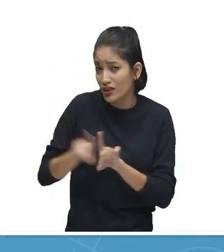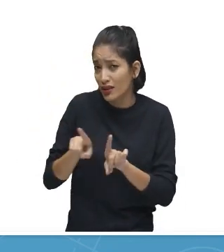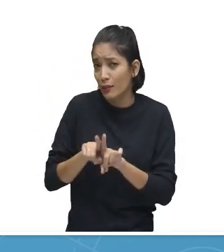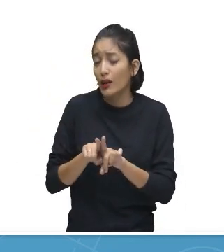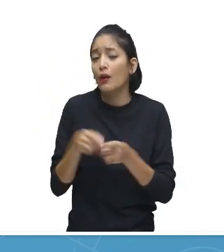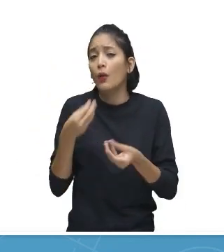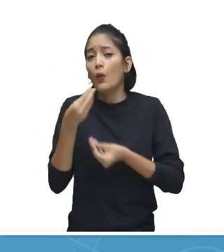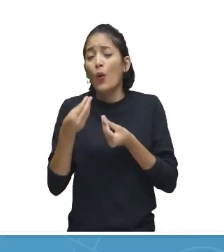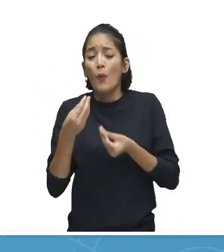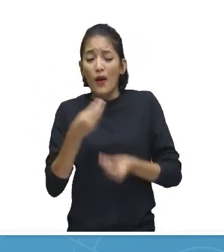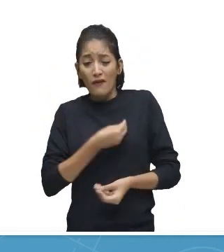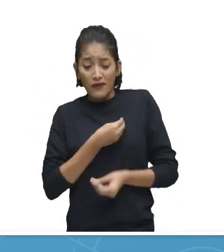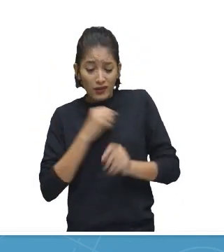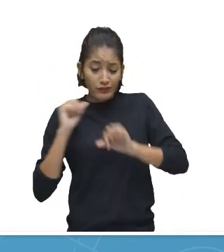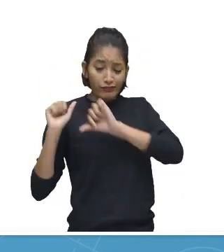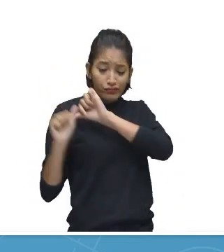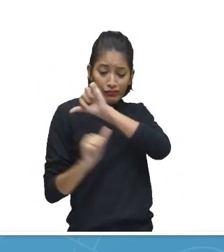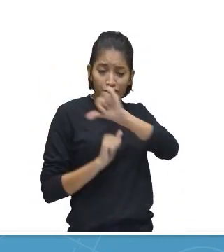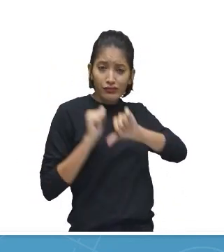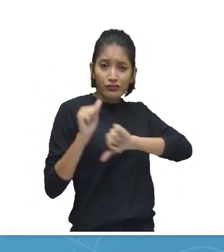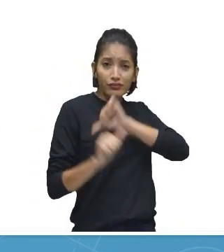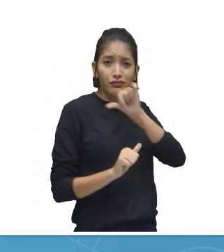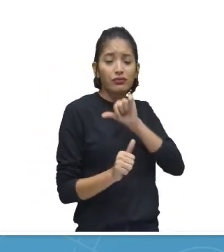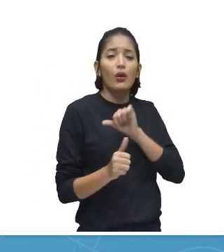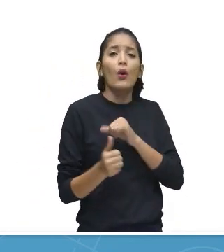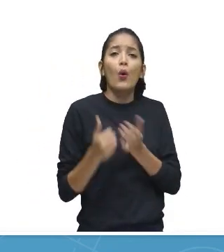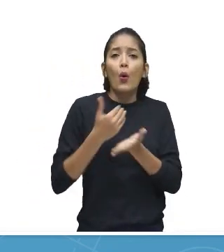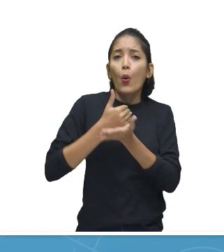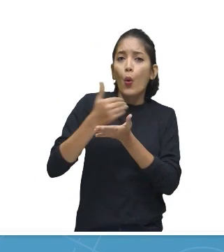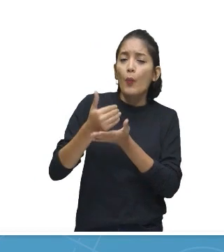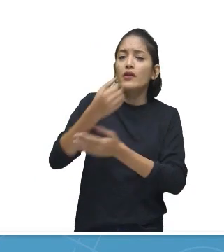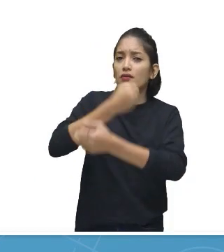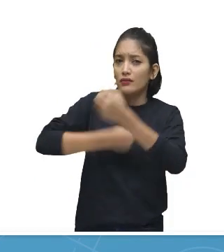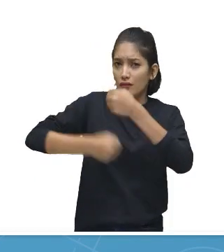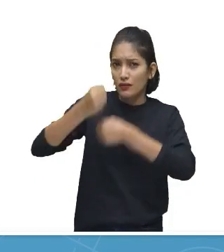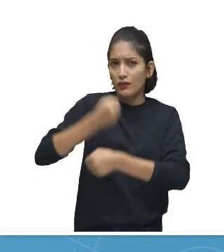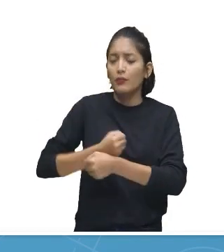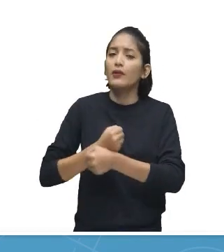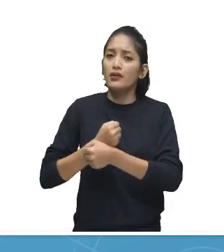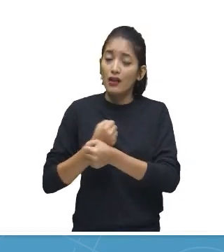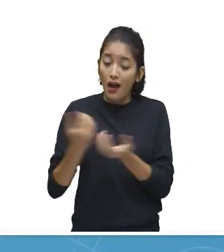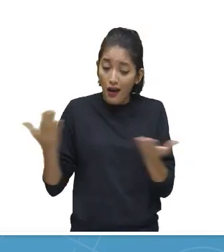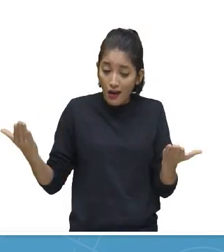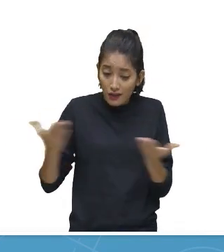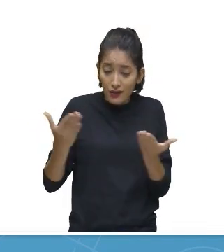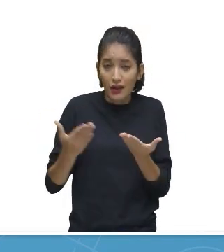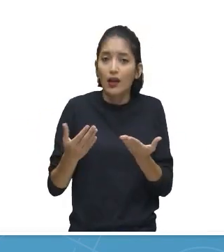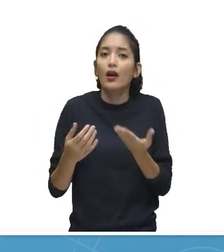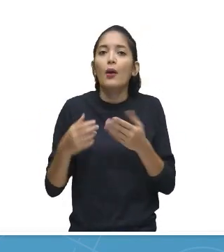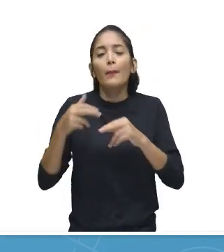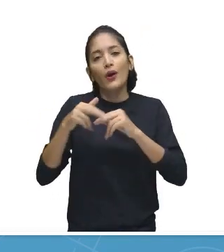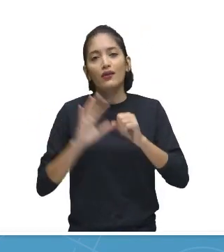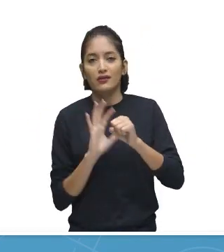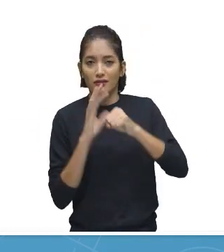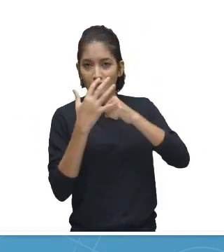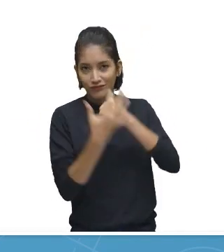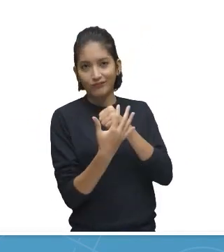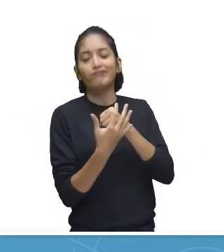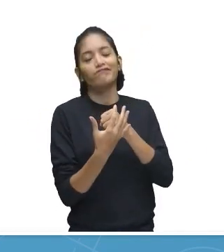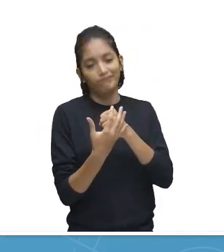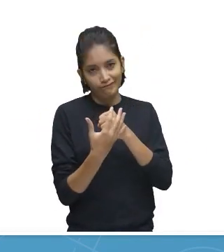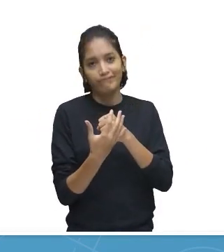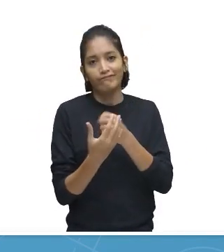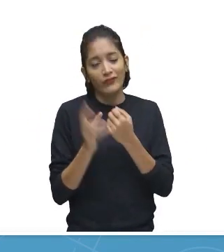nossa vida mudou, né? Desde do início do ano passado, quando nós ingressamos nesse período de pandemia, que ainda nos